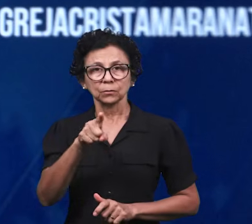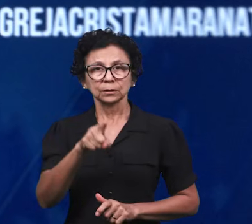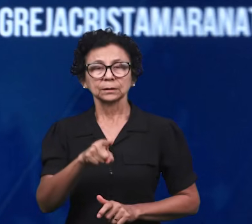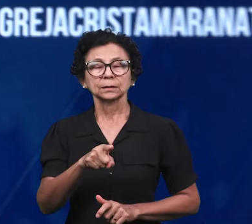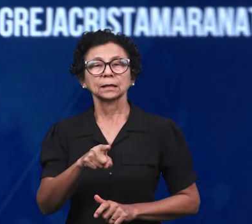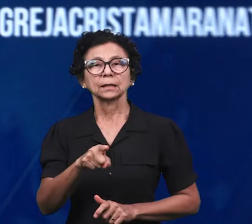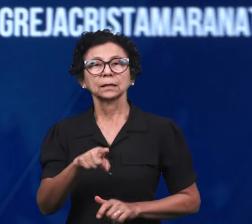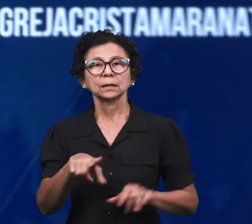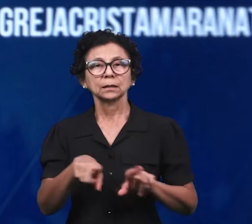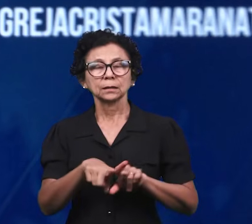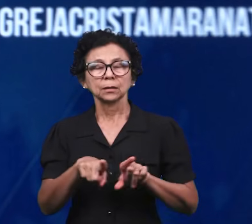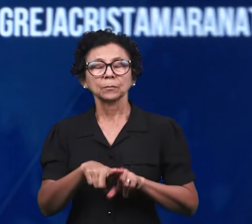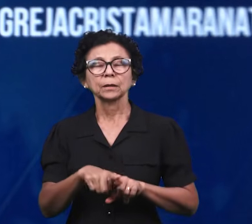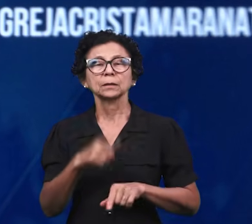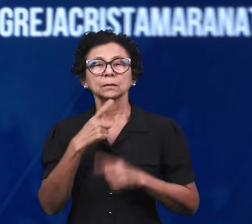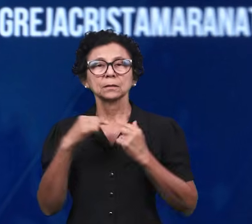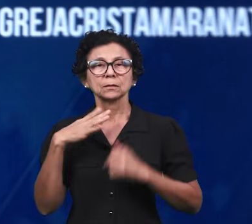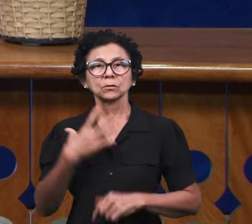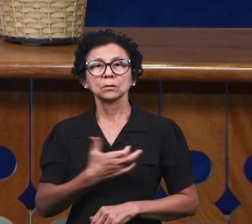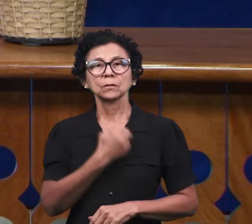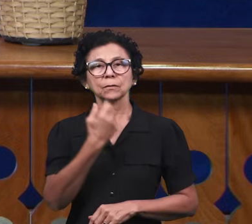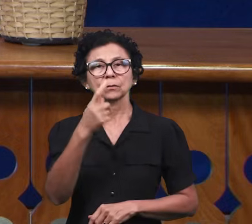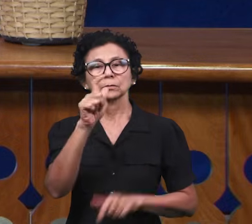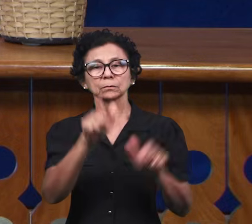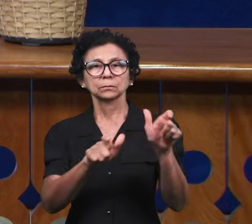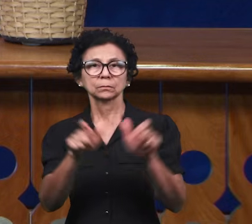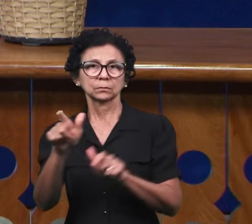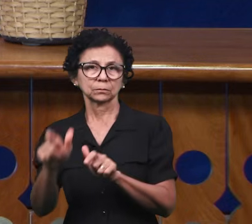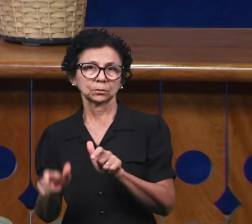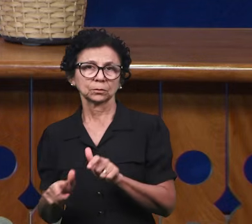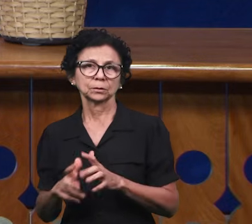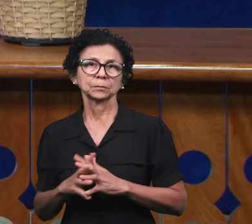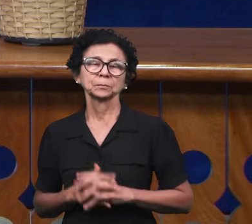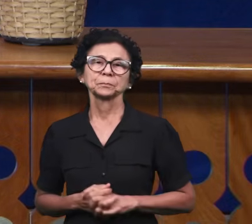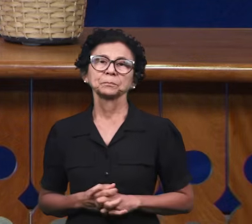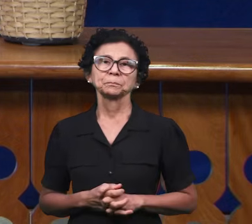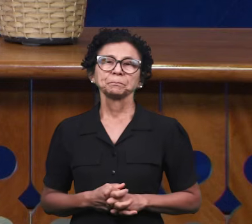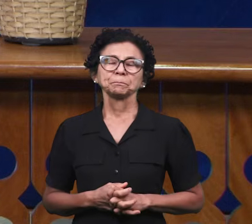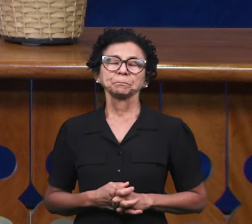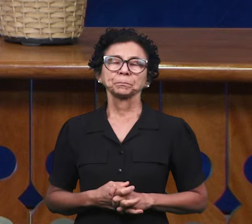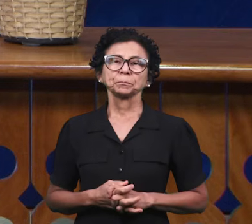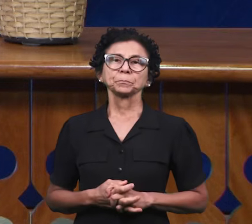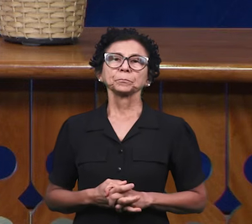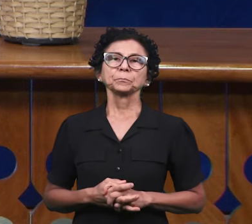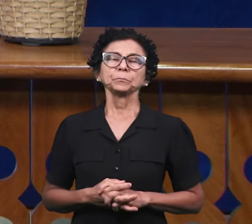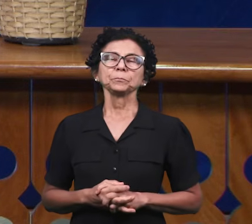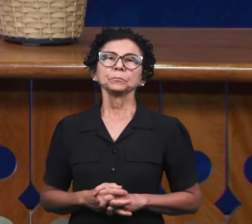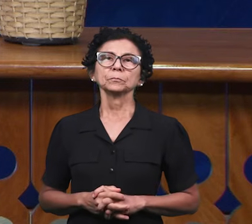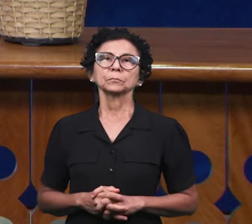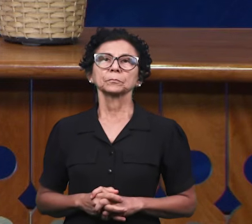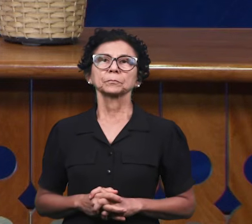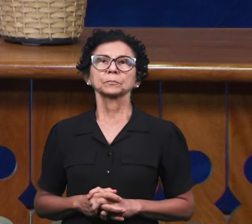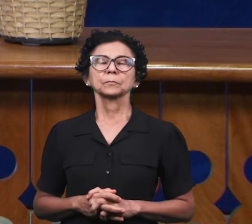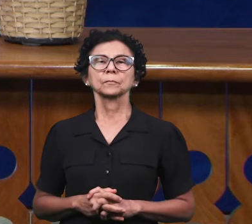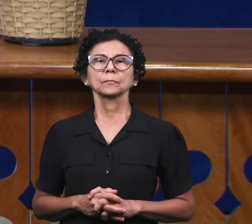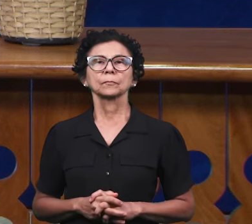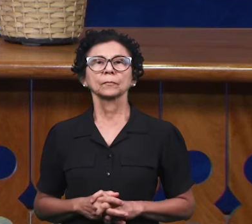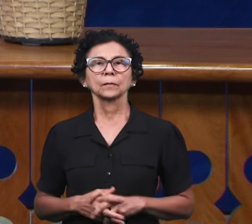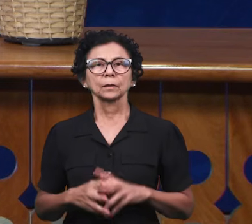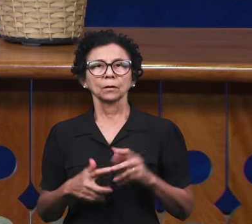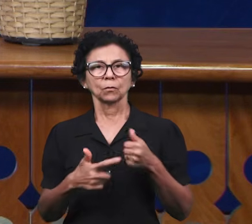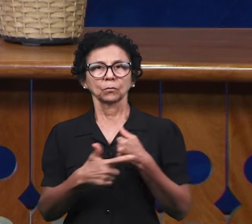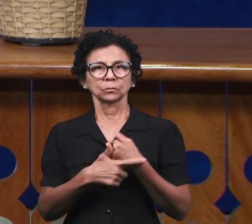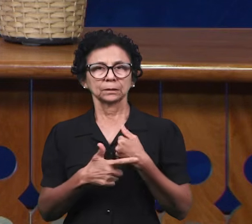a sua vida e que quer salvar mais vidas também. Meus irmãos, finalizando, instrumentalidade está ligada